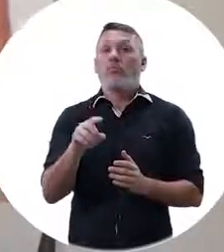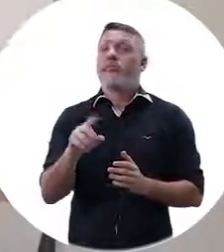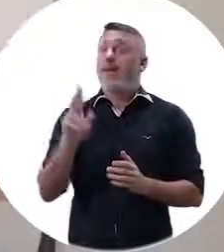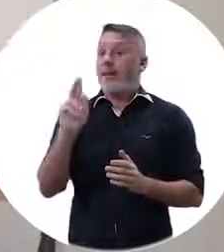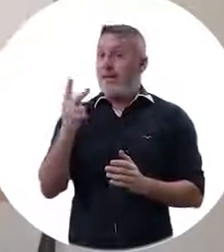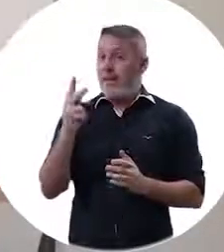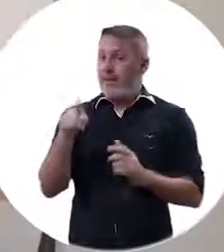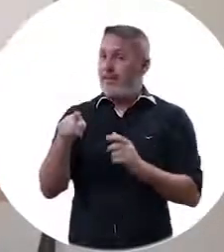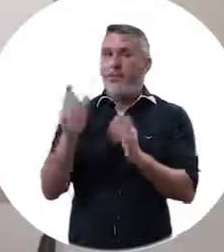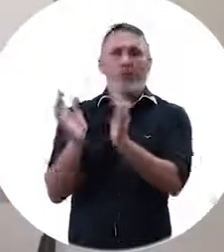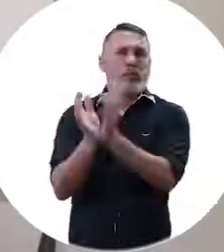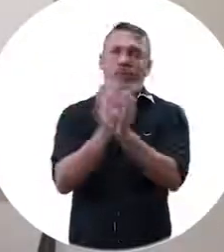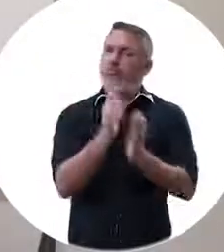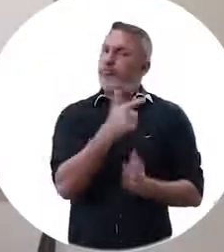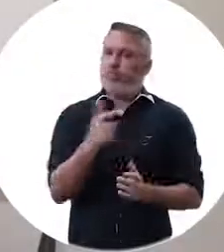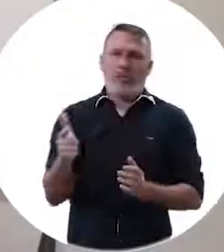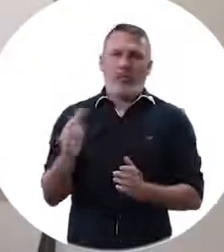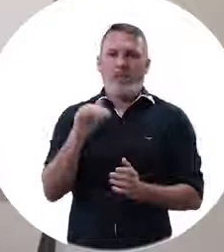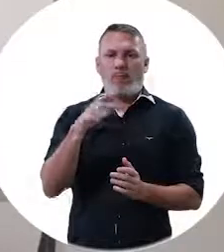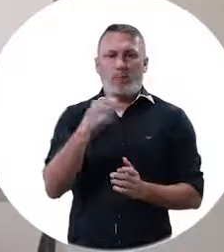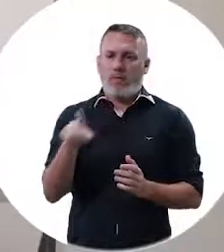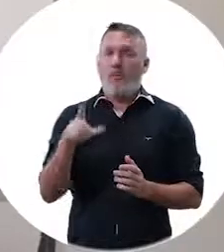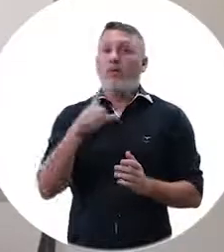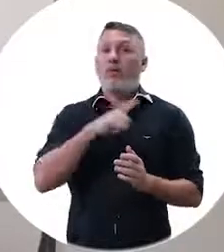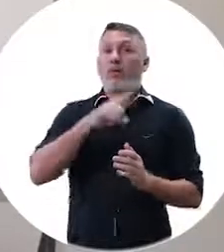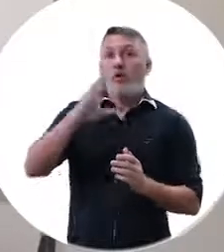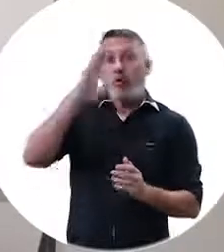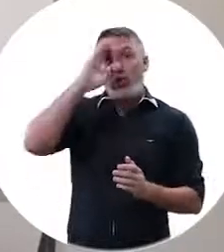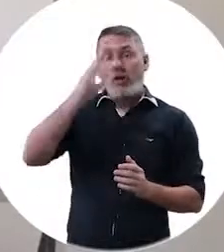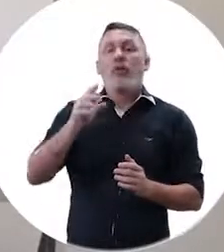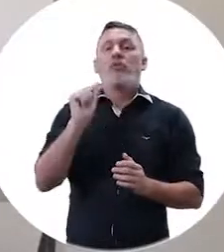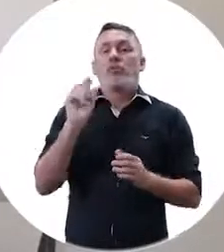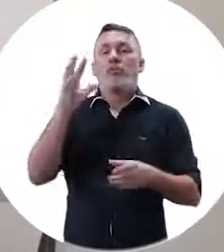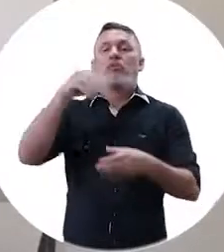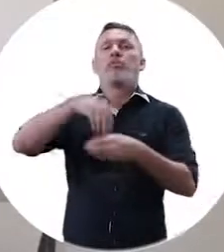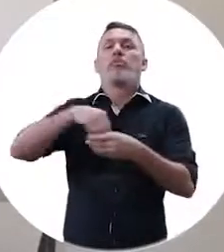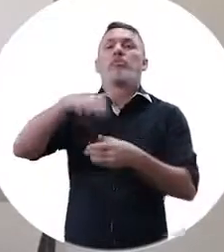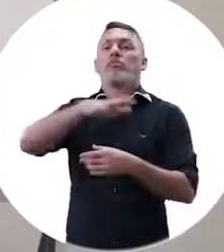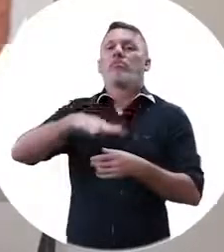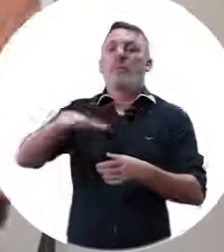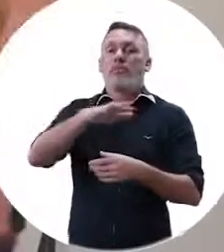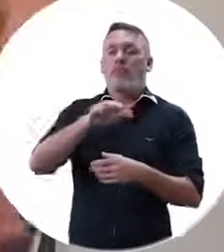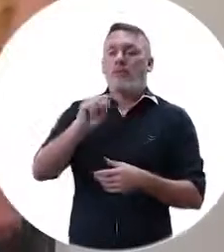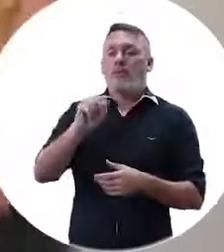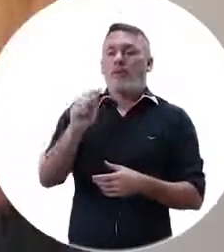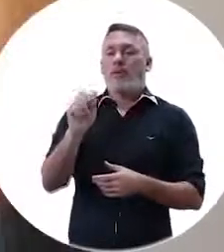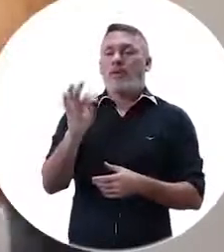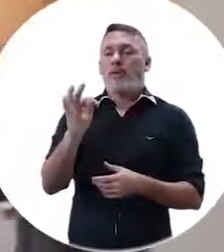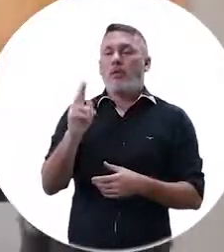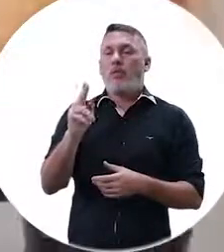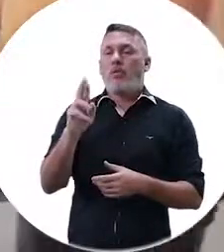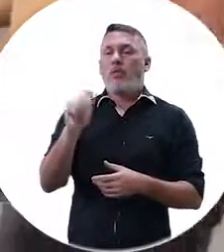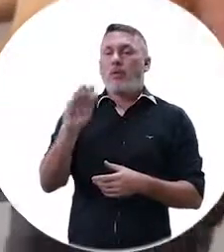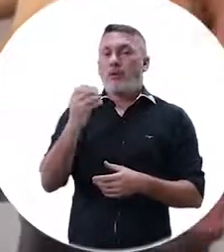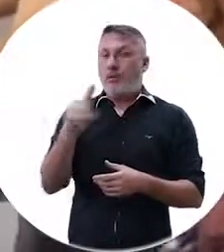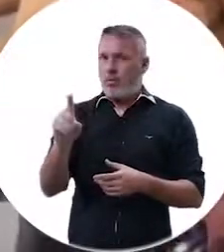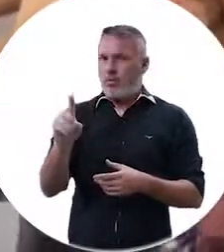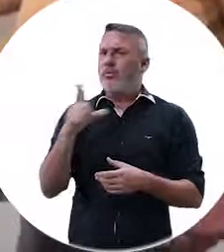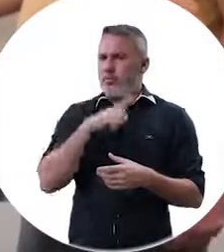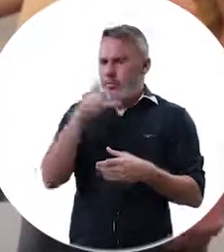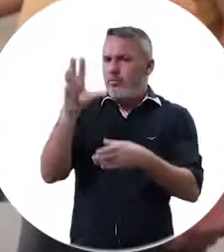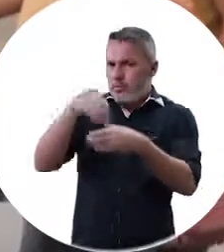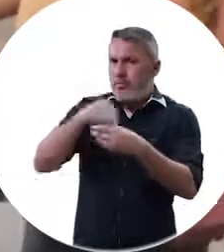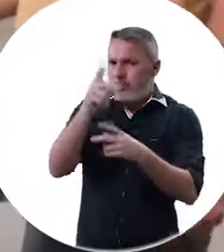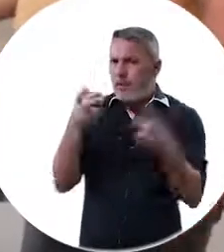função. Em hidrocarboneto não existem grupos funcionais. Então a gente vai direto para as insaturações. Aqui tem uma insaturação,